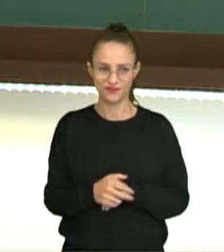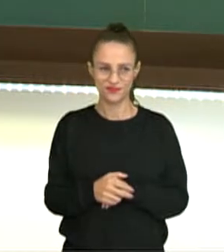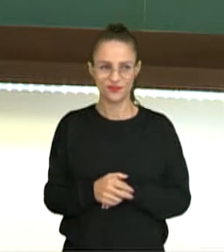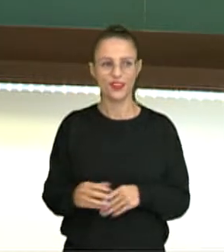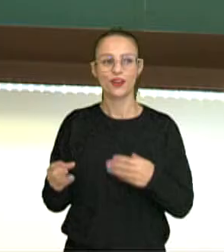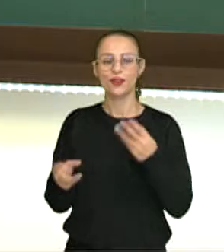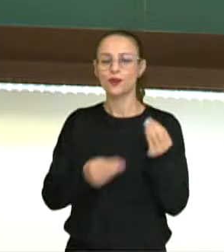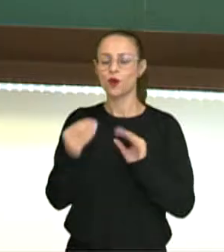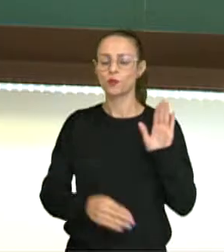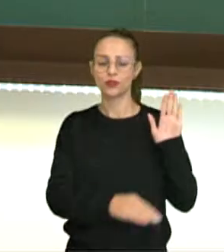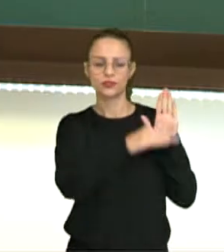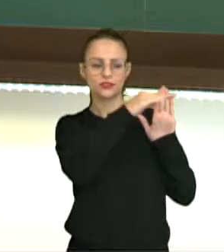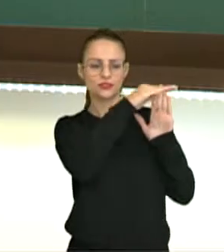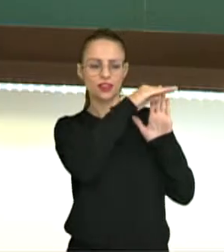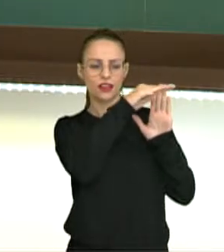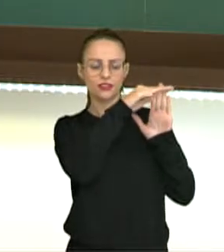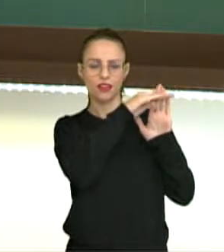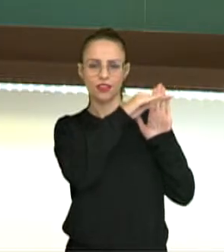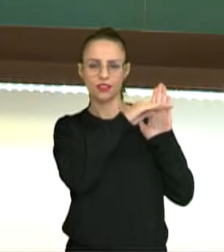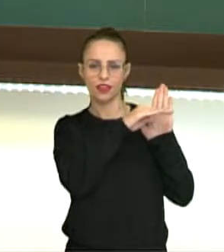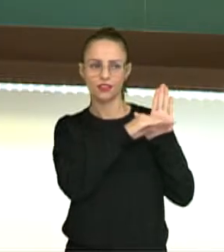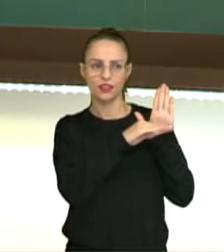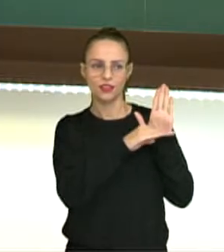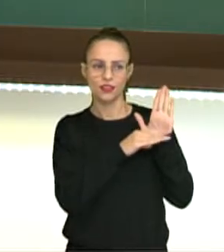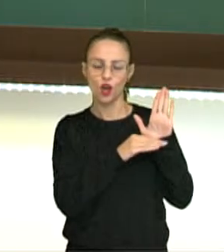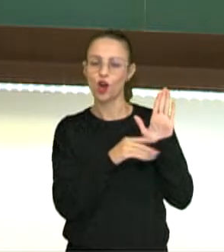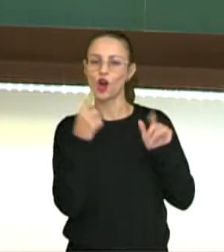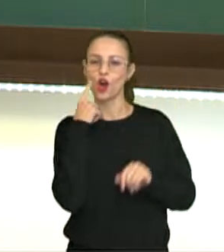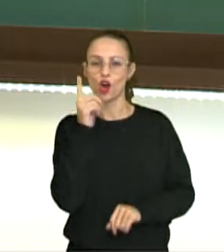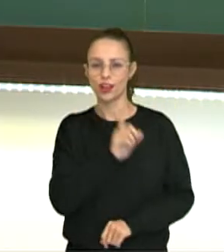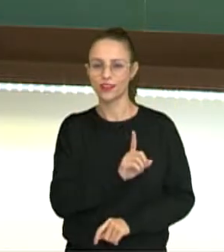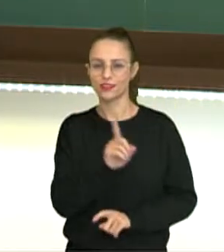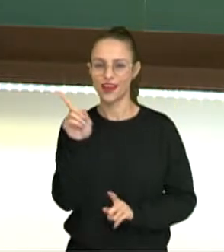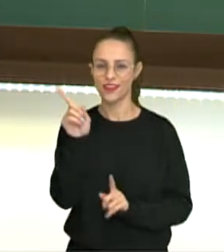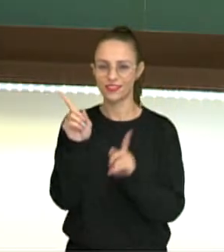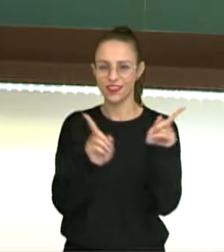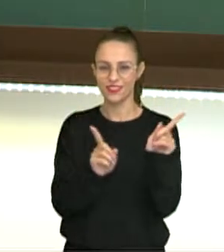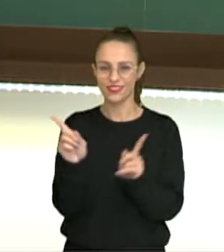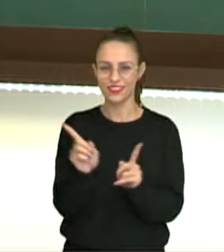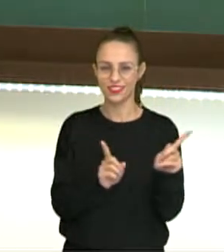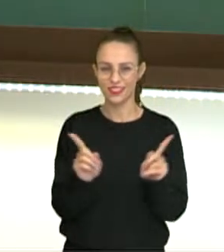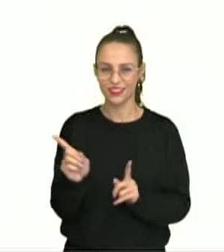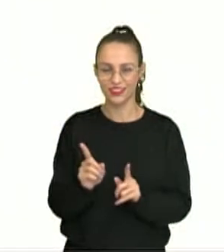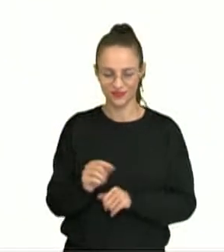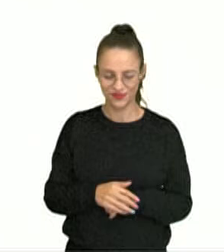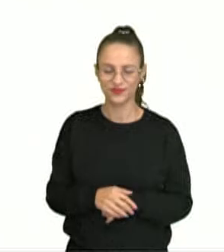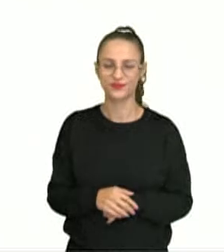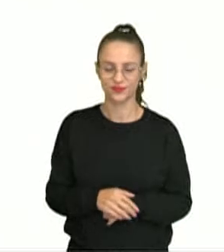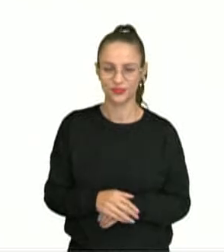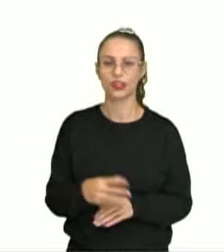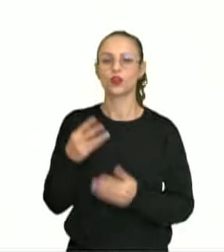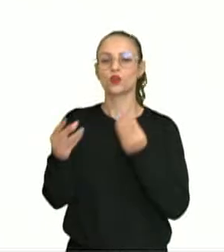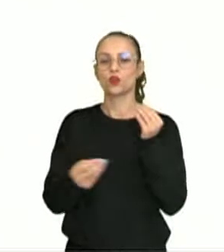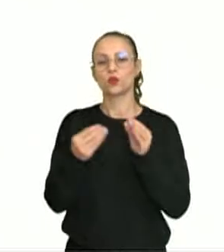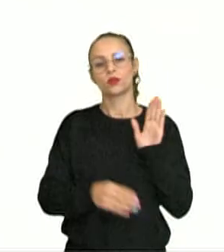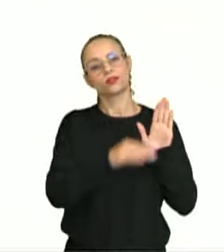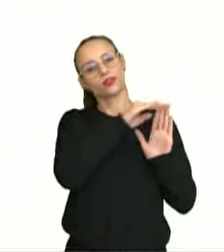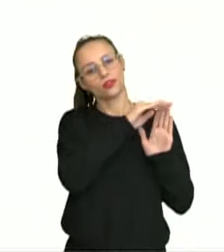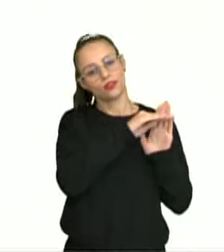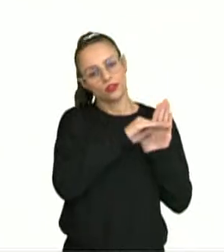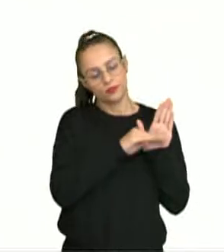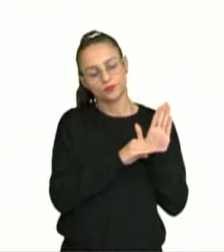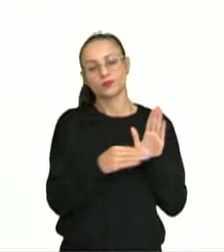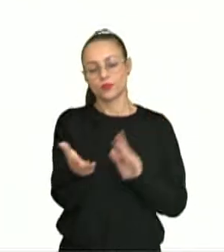os pontos, né, as flechas ou as paradas. Olha a nossa iconografia aqui como te ajuda. De 1 a 4.